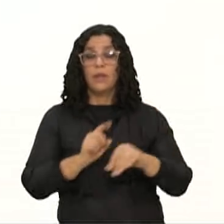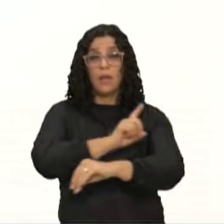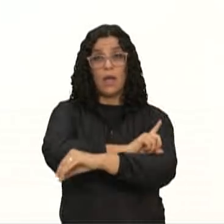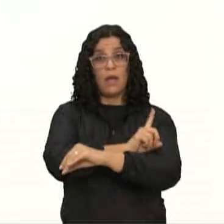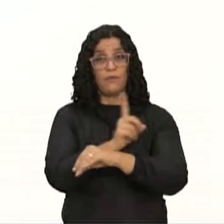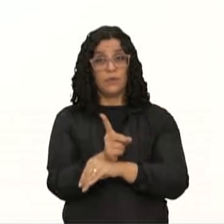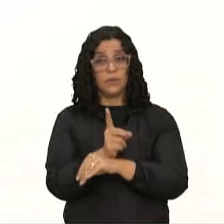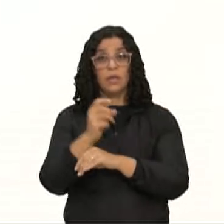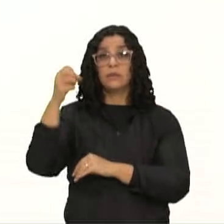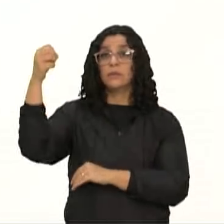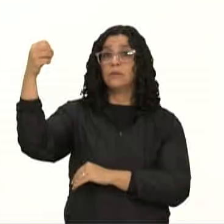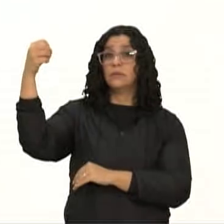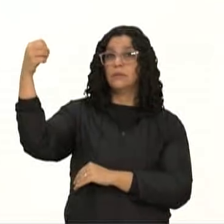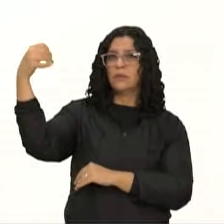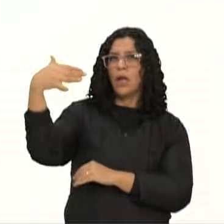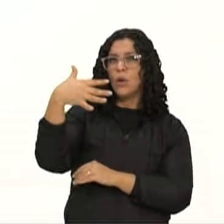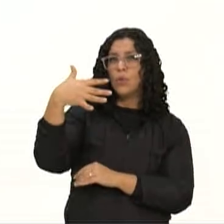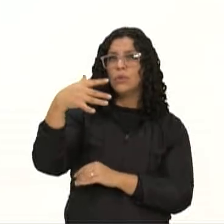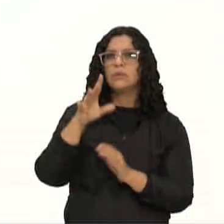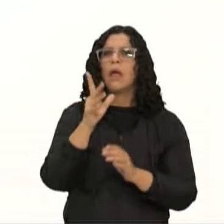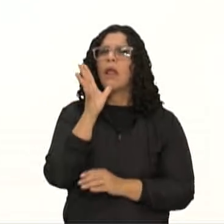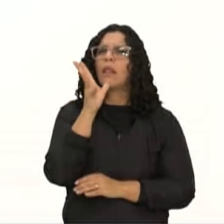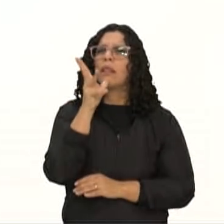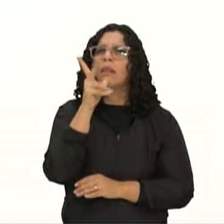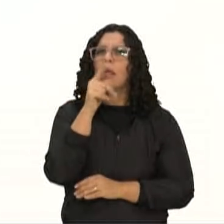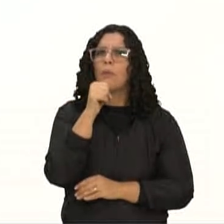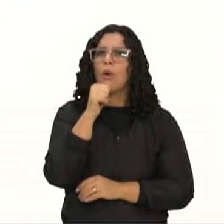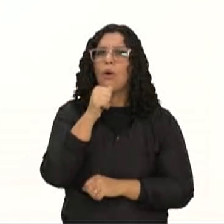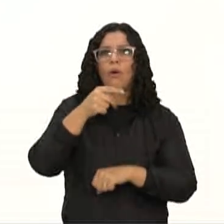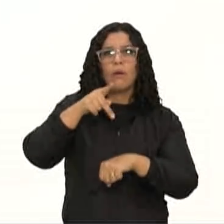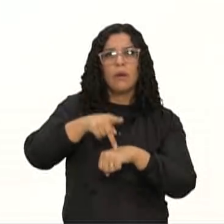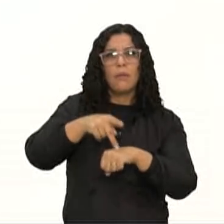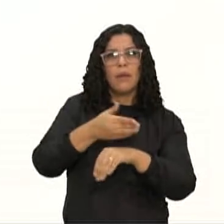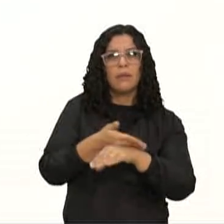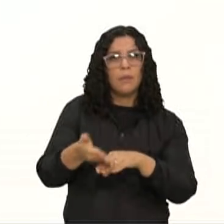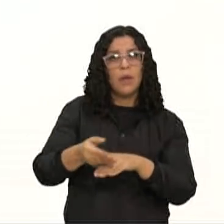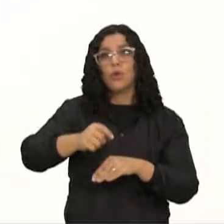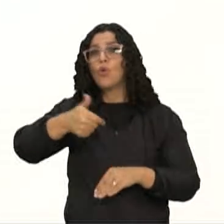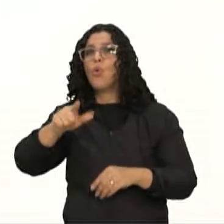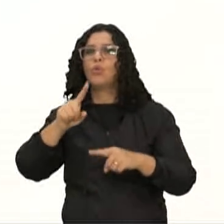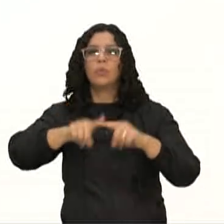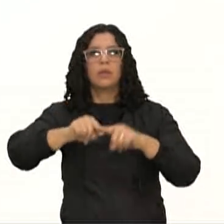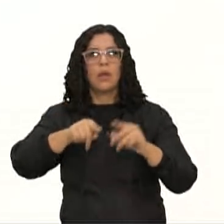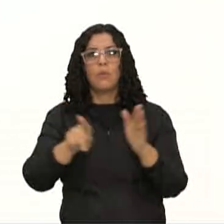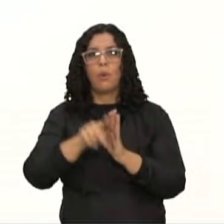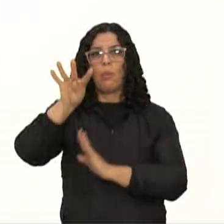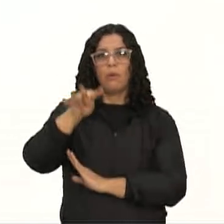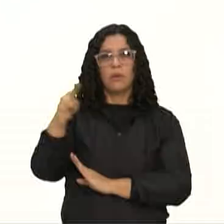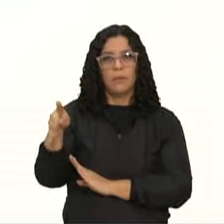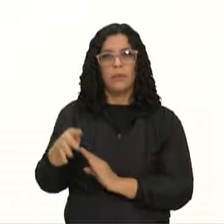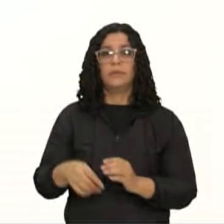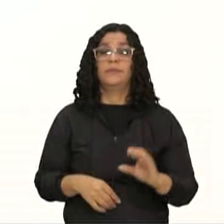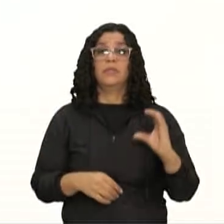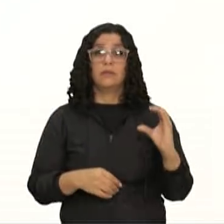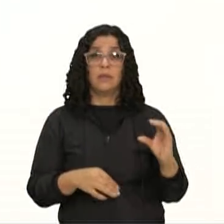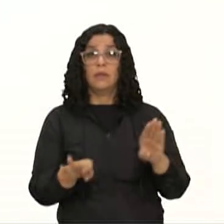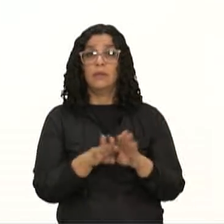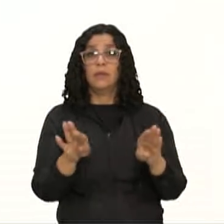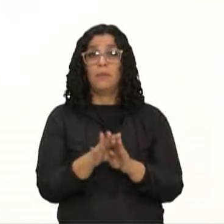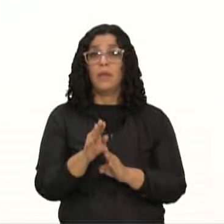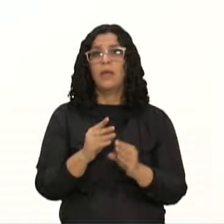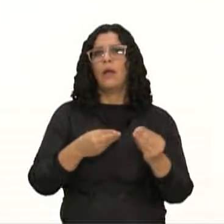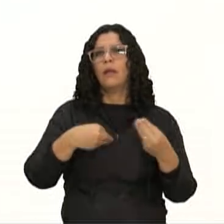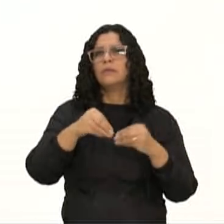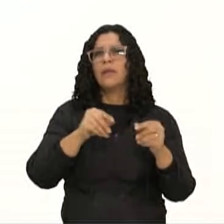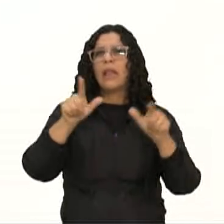mais lenta no diamante do que em qualquer outro material da tabela. Letra C, dentre os líquidos, a